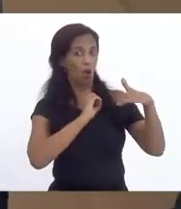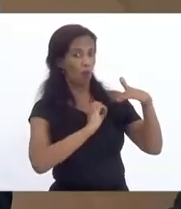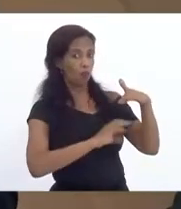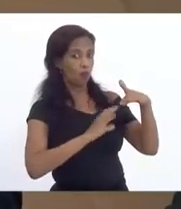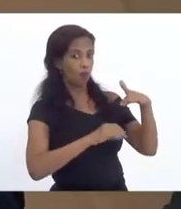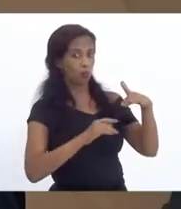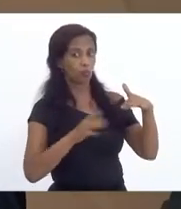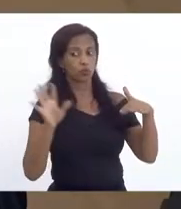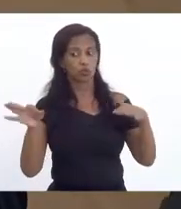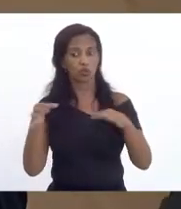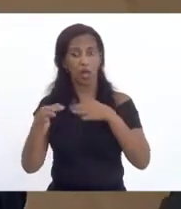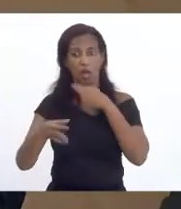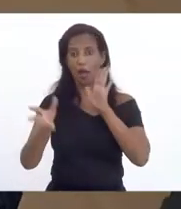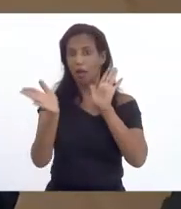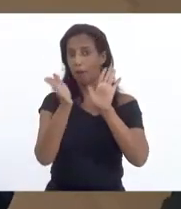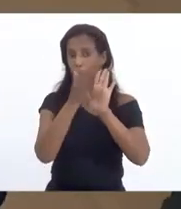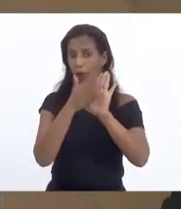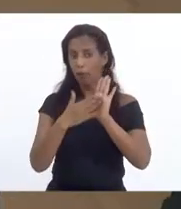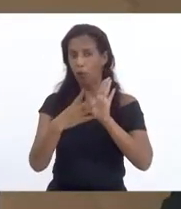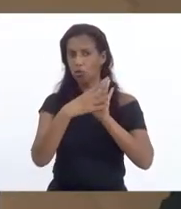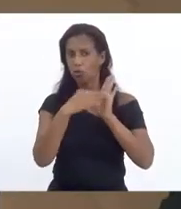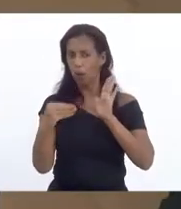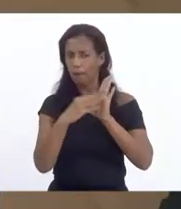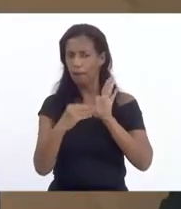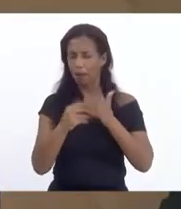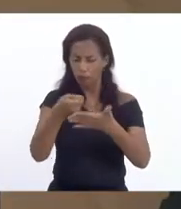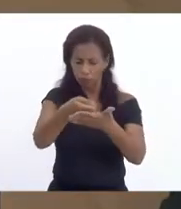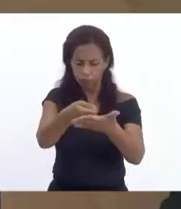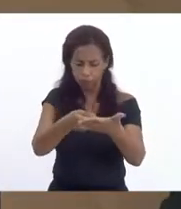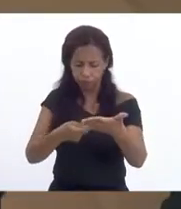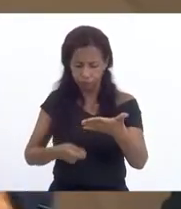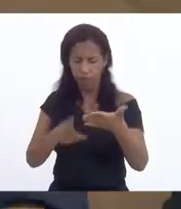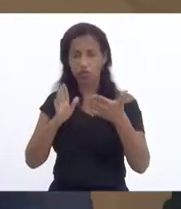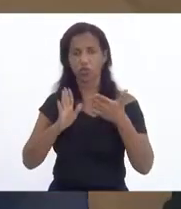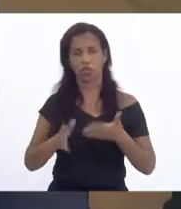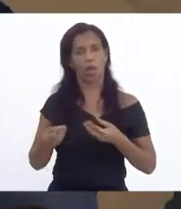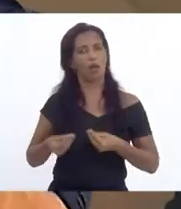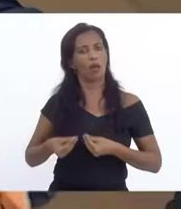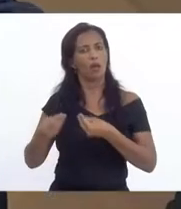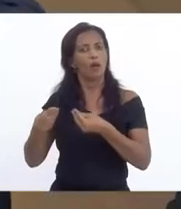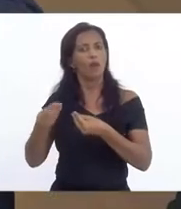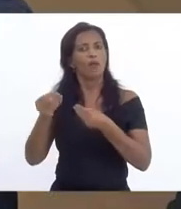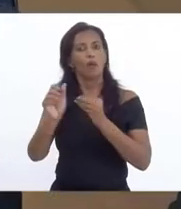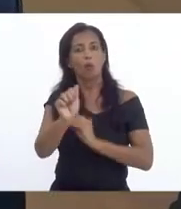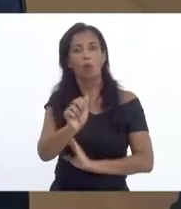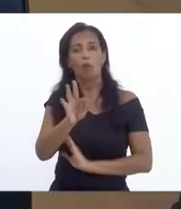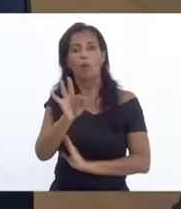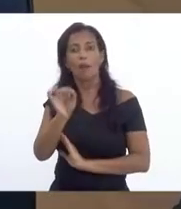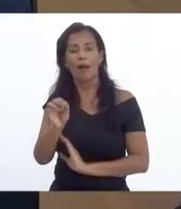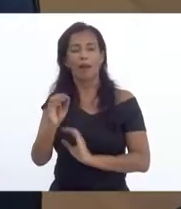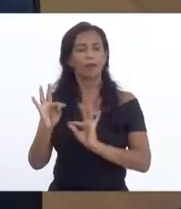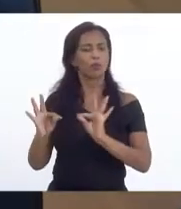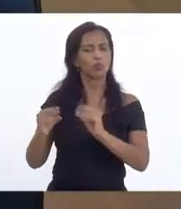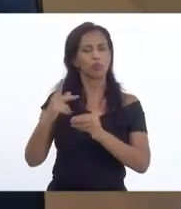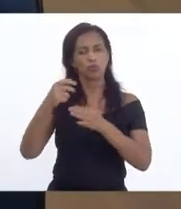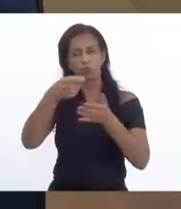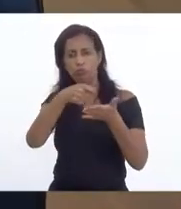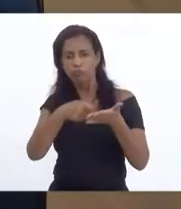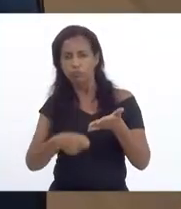anotou todas as propostas, todas as contribuições, já já vamos disponibilizar uma ata com tudo que foi falado